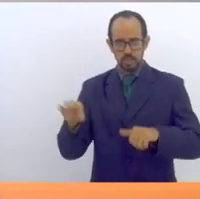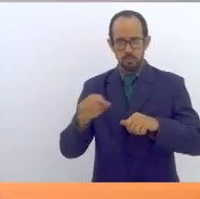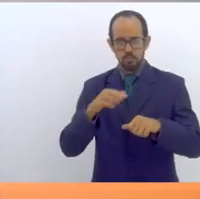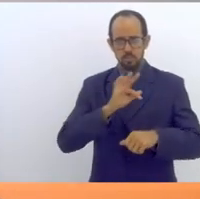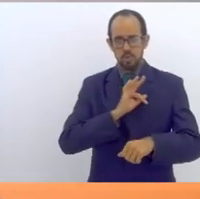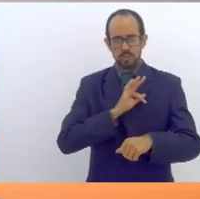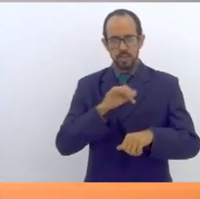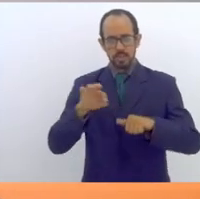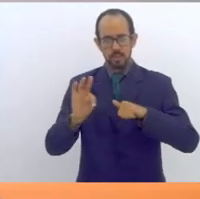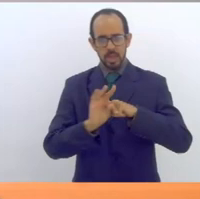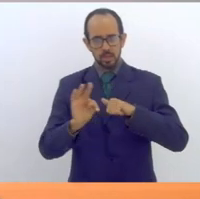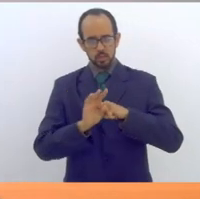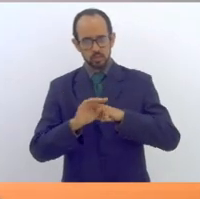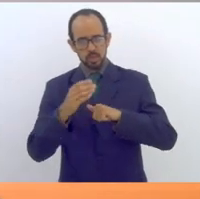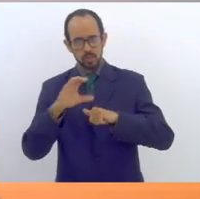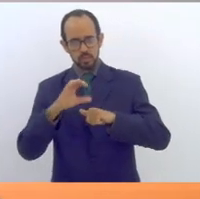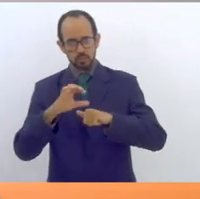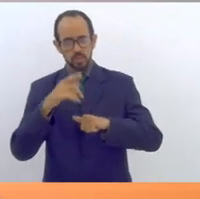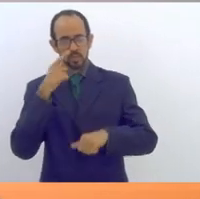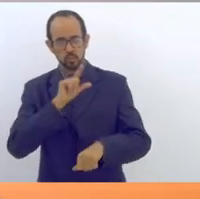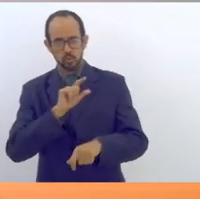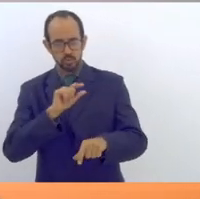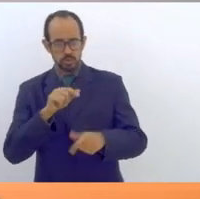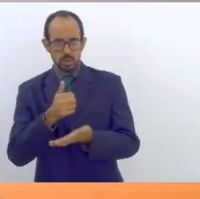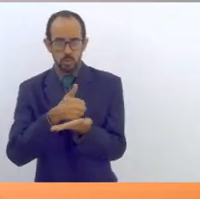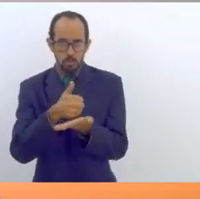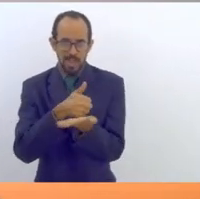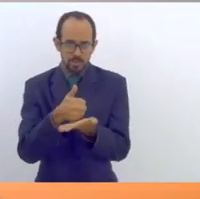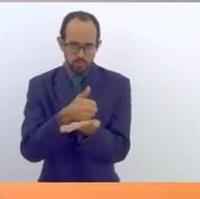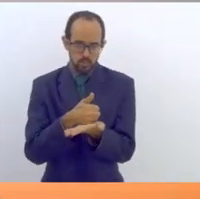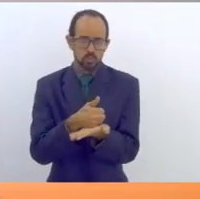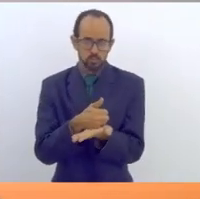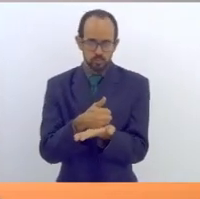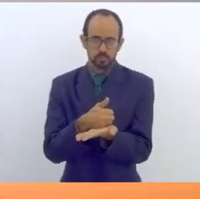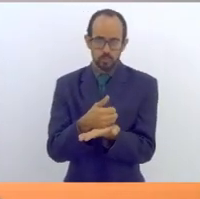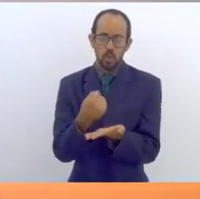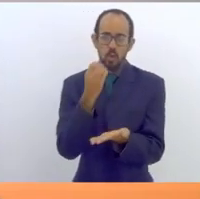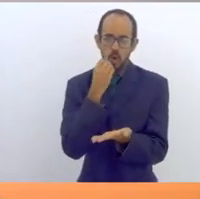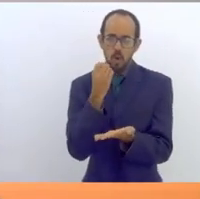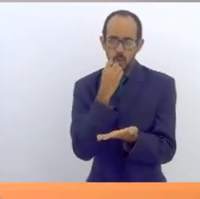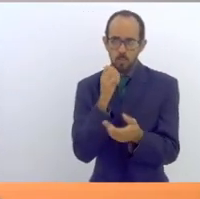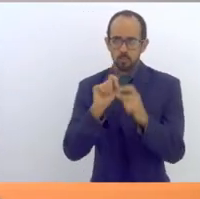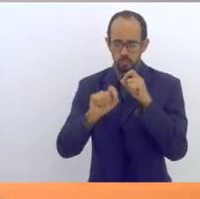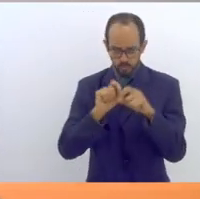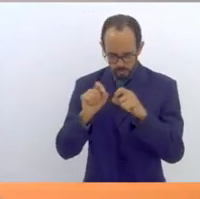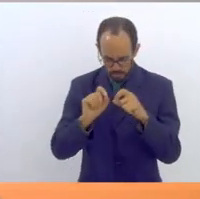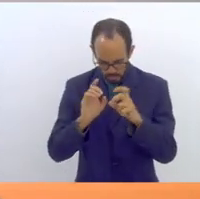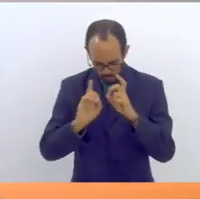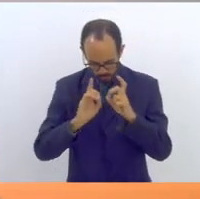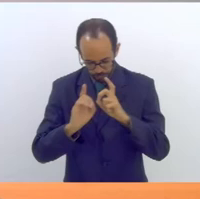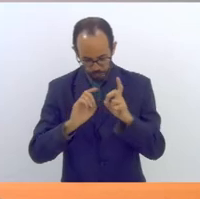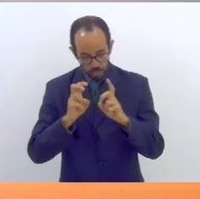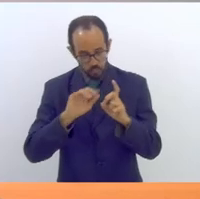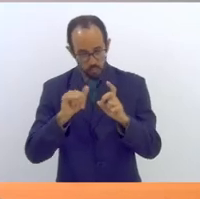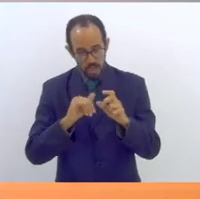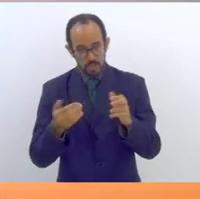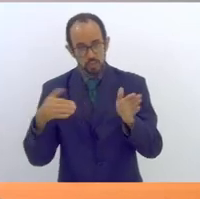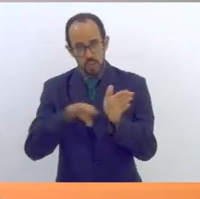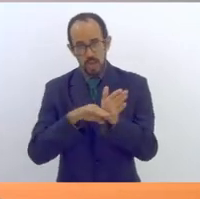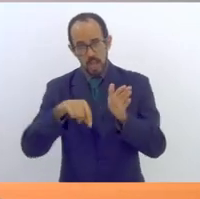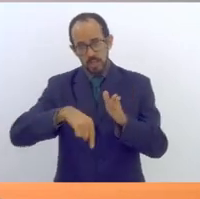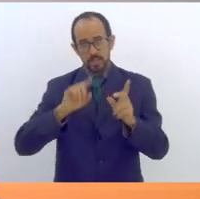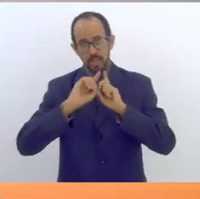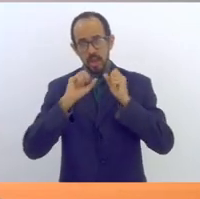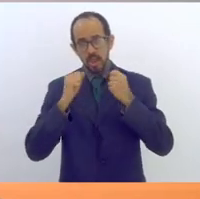para que a gente possa ter um consenso mínimo obviamente que as discussões vão seguir aqui para casa Legislativa para que os